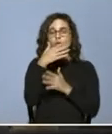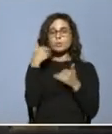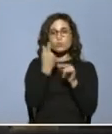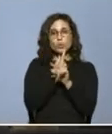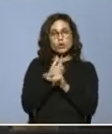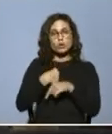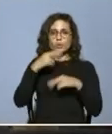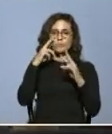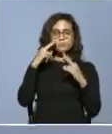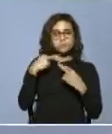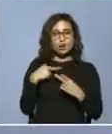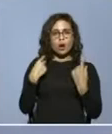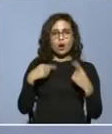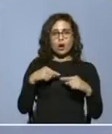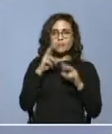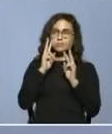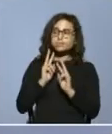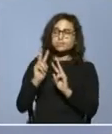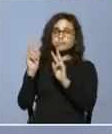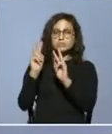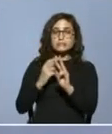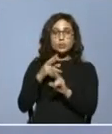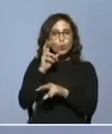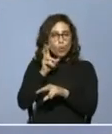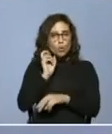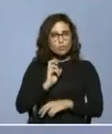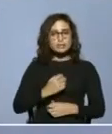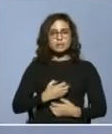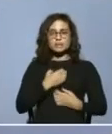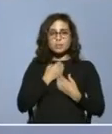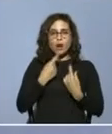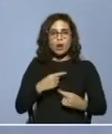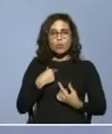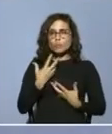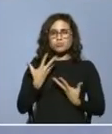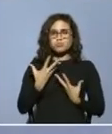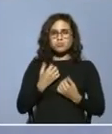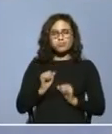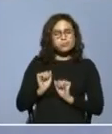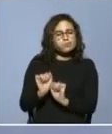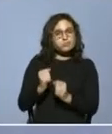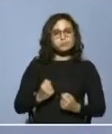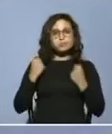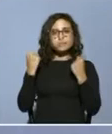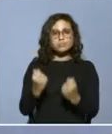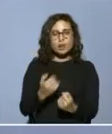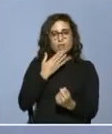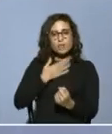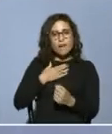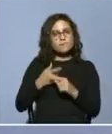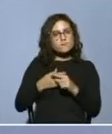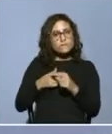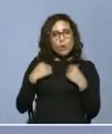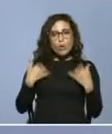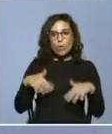que escutamos ou que sentimos, à qual não somos capazes de resistir. De tal modo ela nos atrai e nos